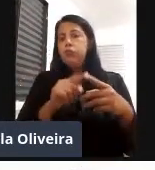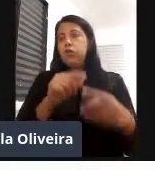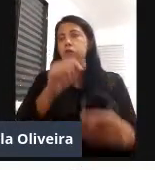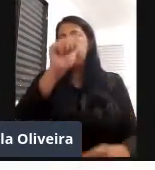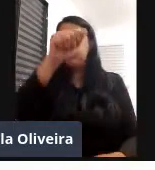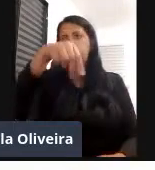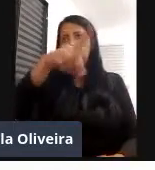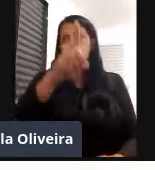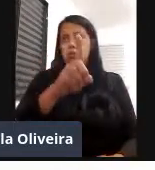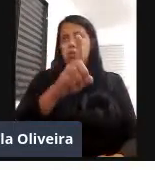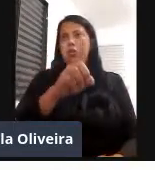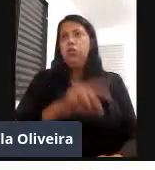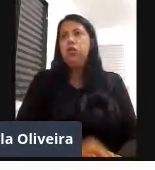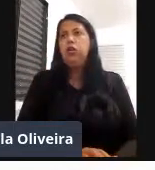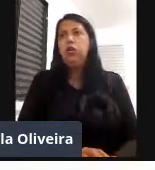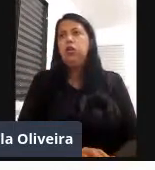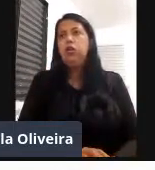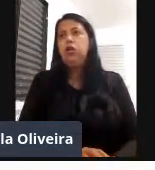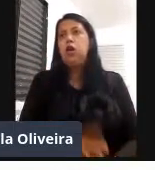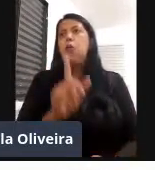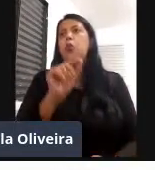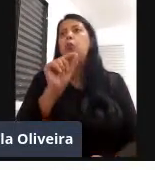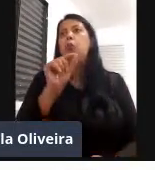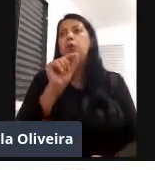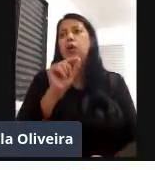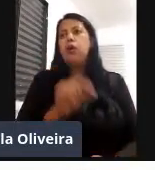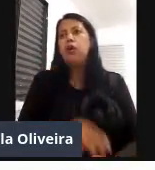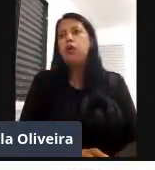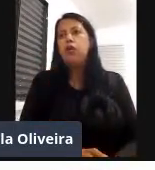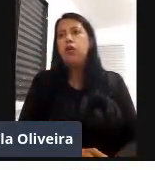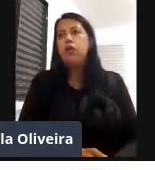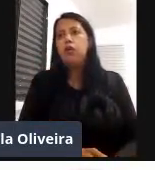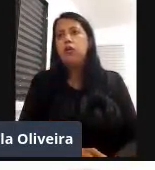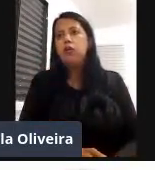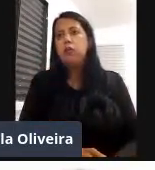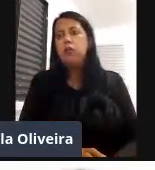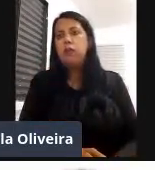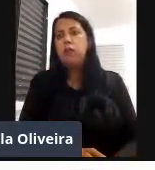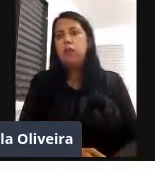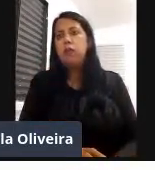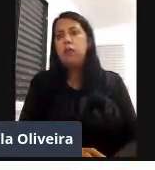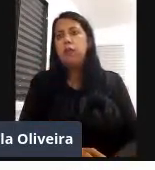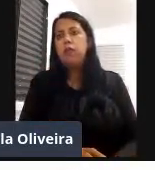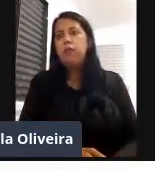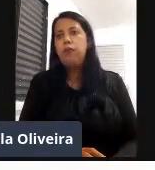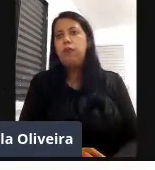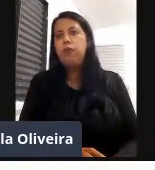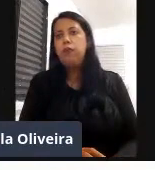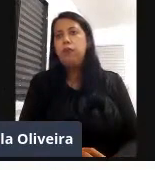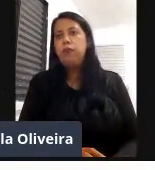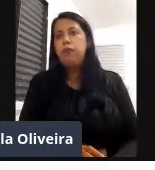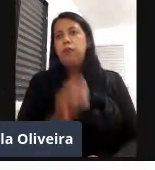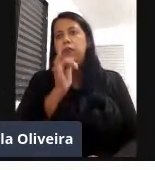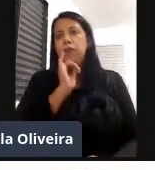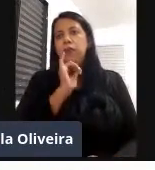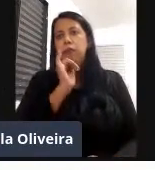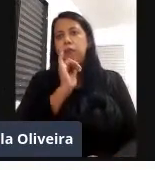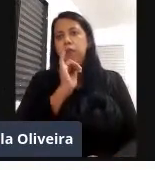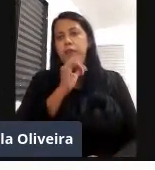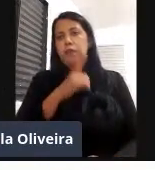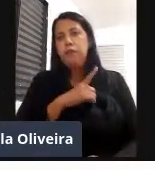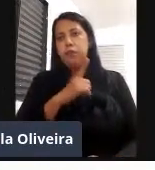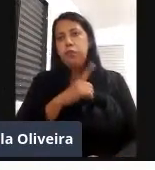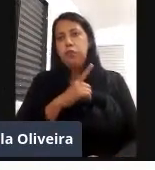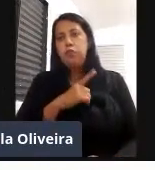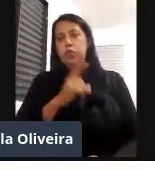o I, os resultados, o que ele vai recuperar, vamos lá, é dizer assim, eu tenho duas